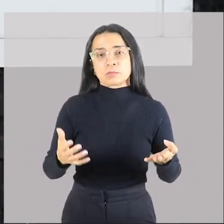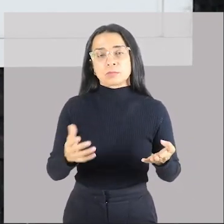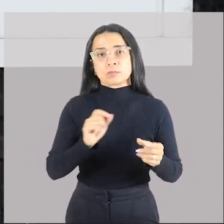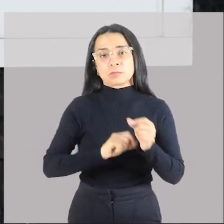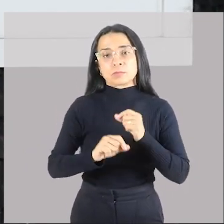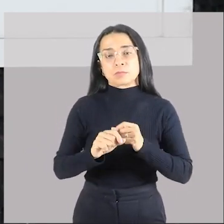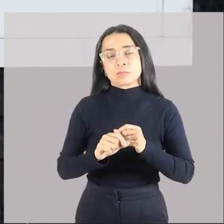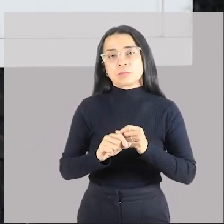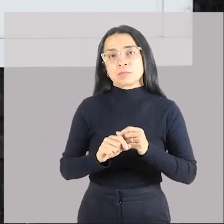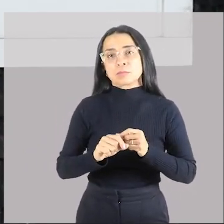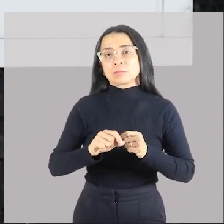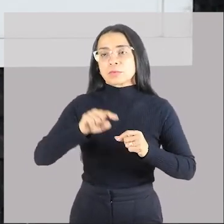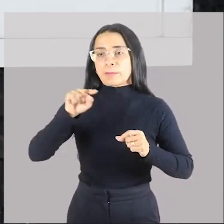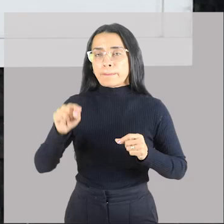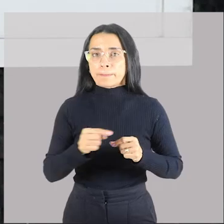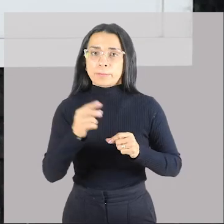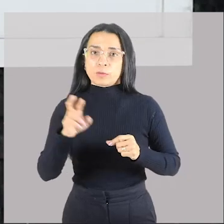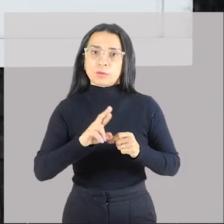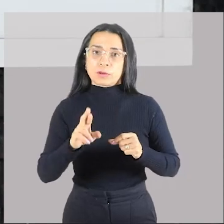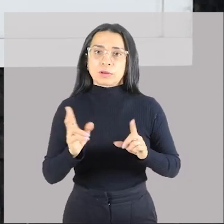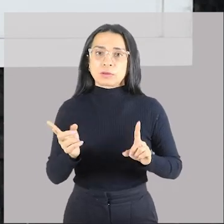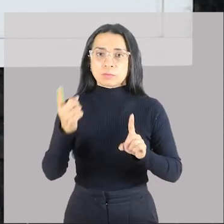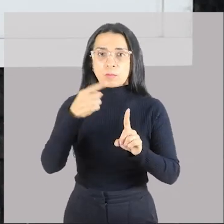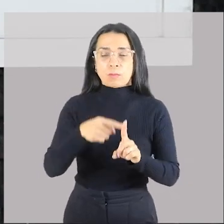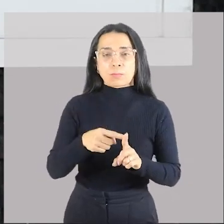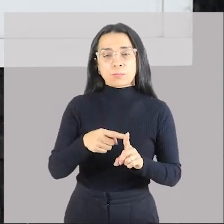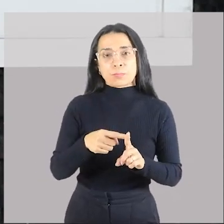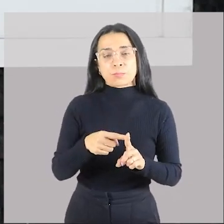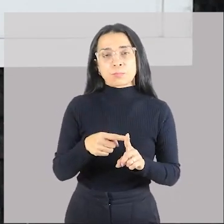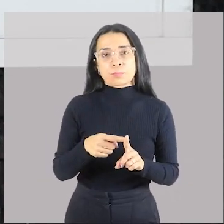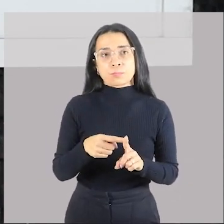os R$1.000, que é o capital inicial,